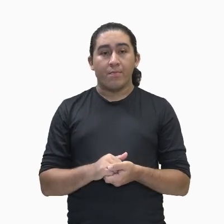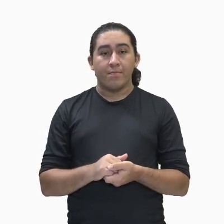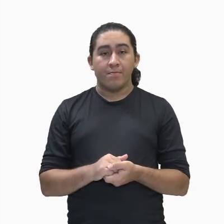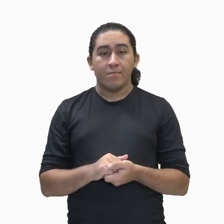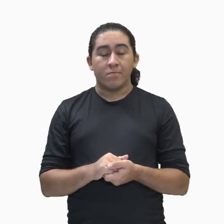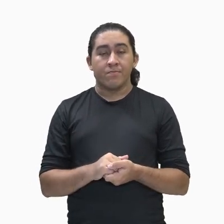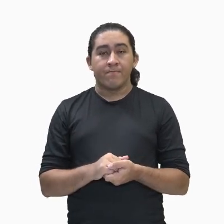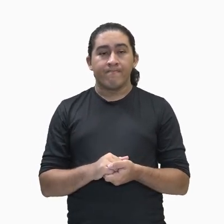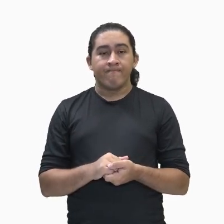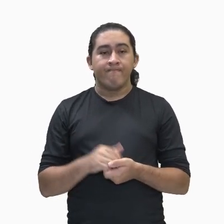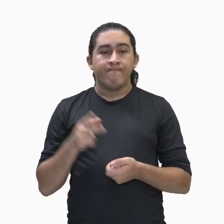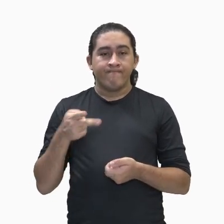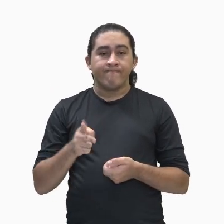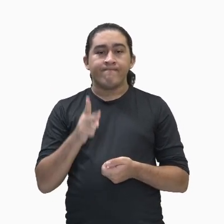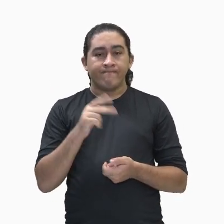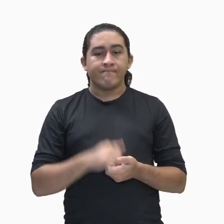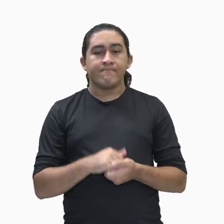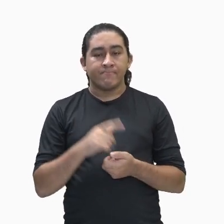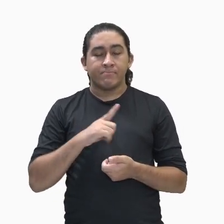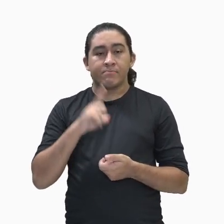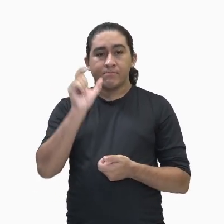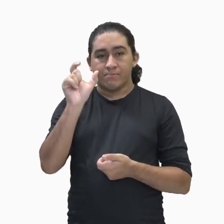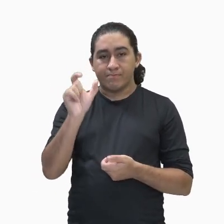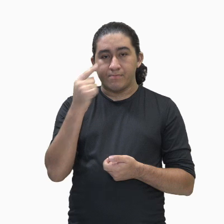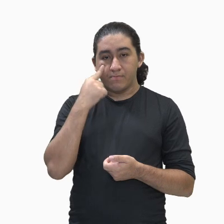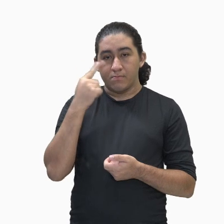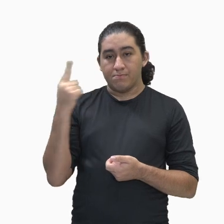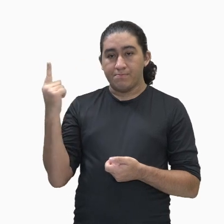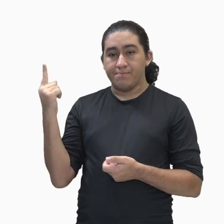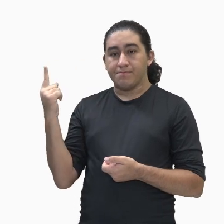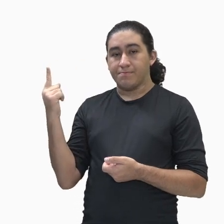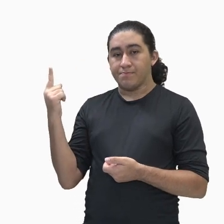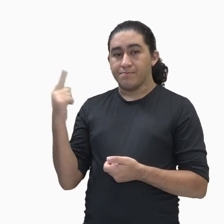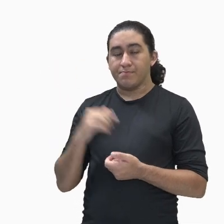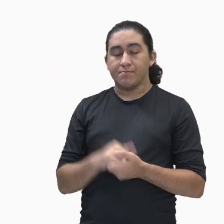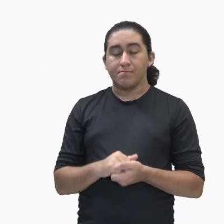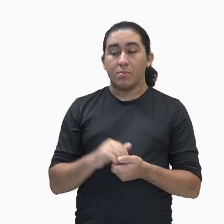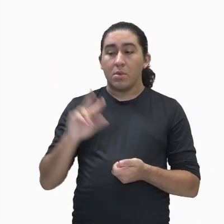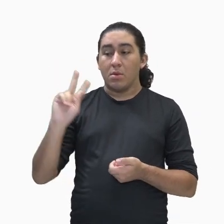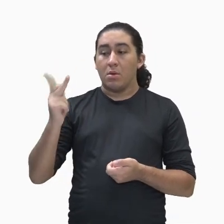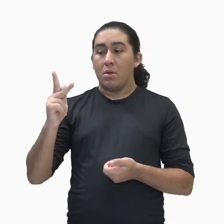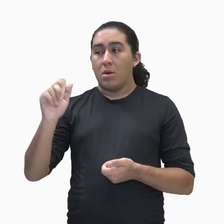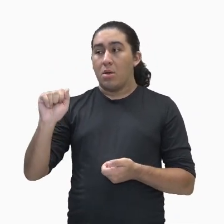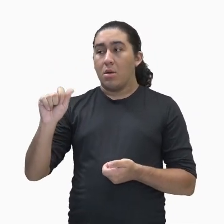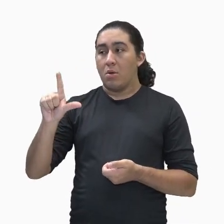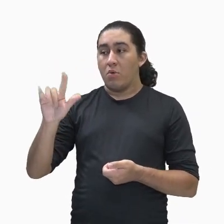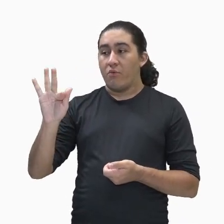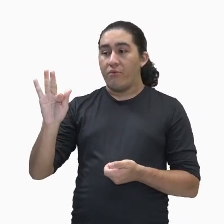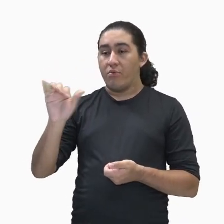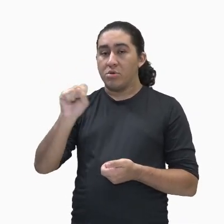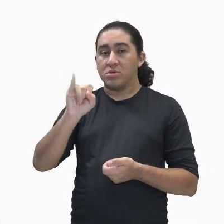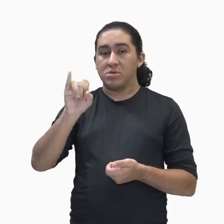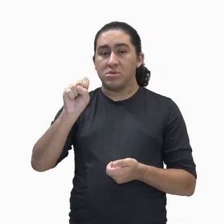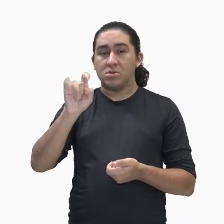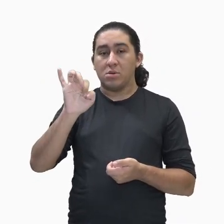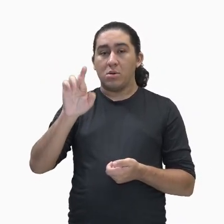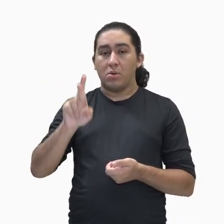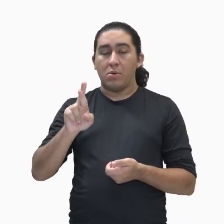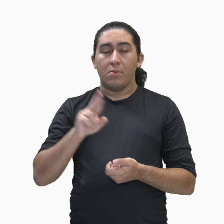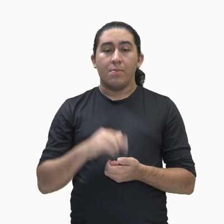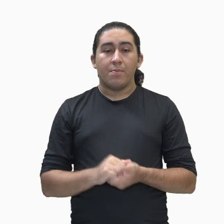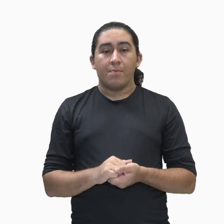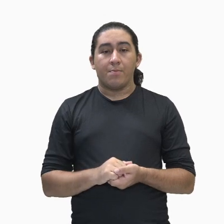da madrasta, ou ela é filha do padrasto. Então, nessa nossa lista aí, nós temos as palavras